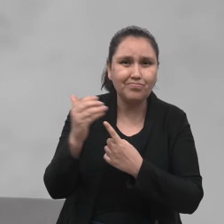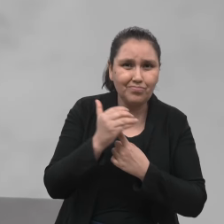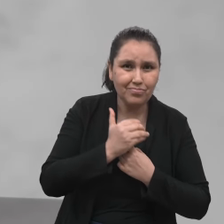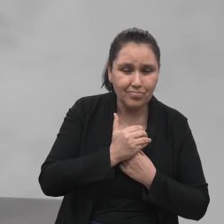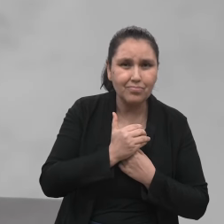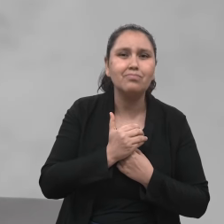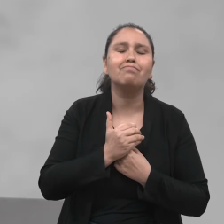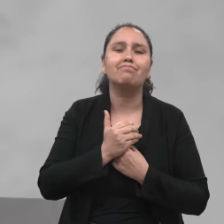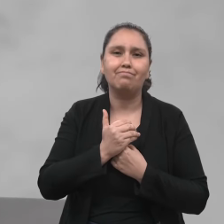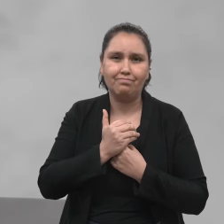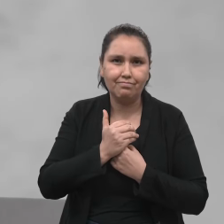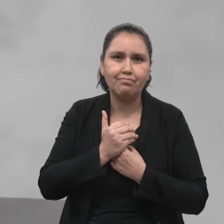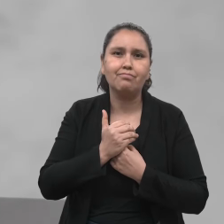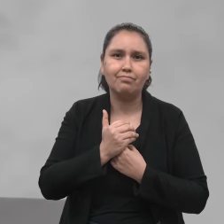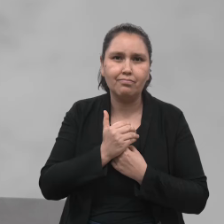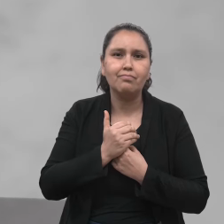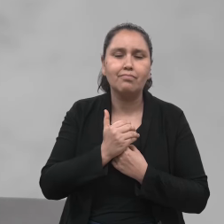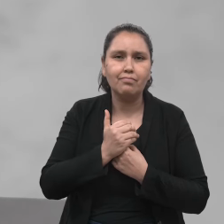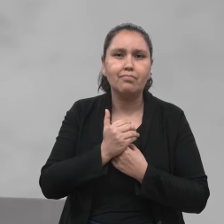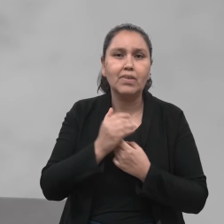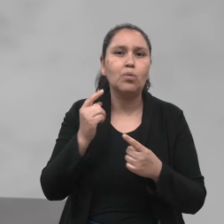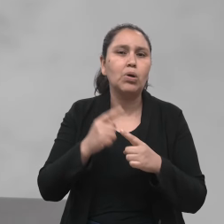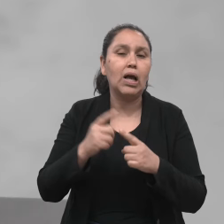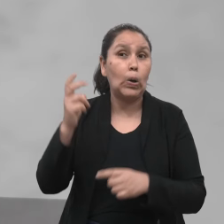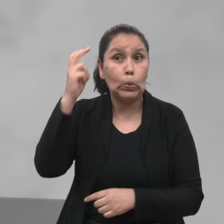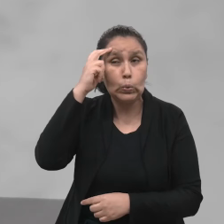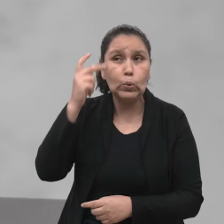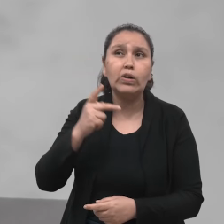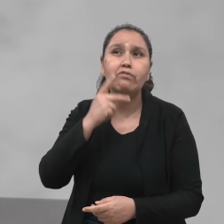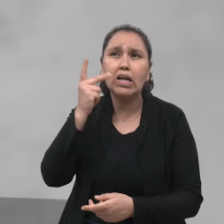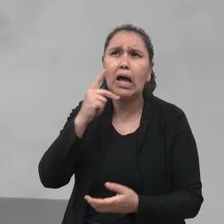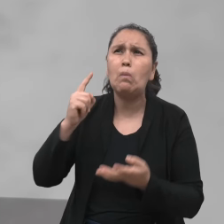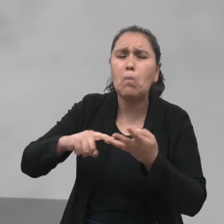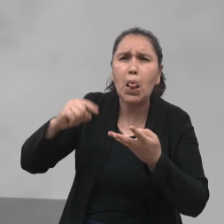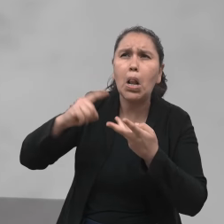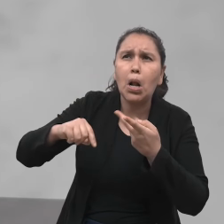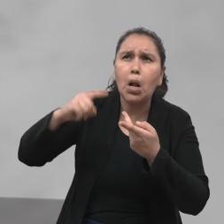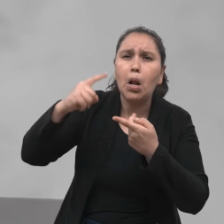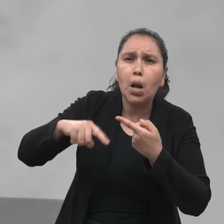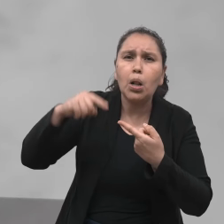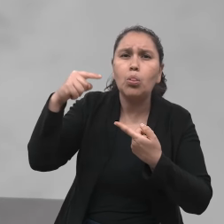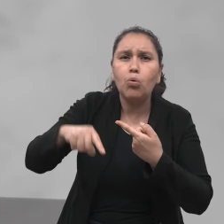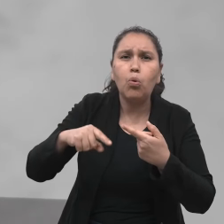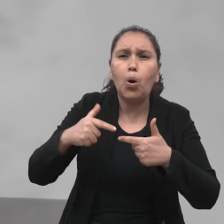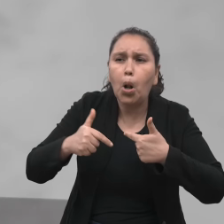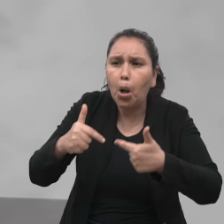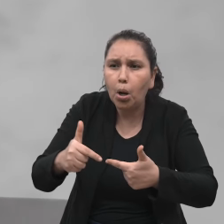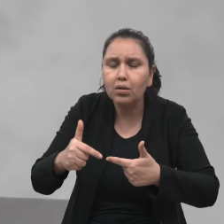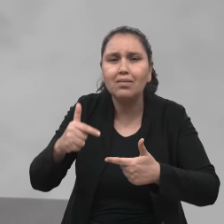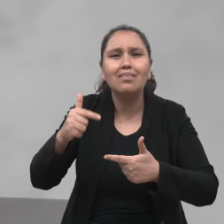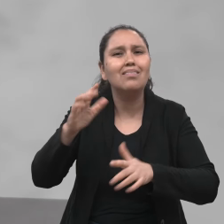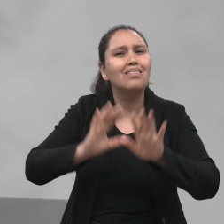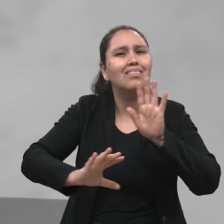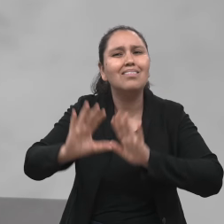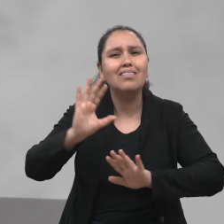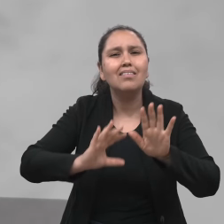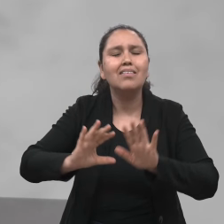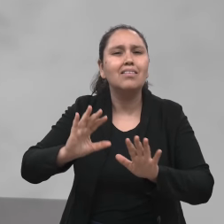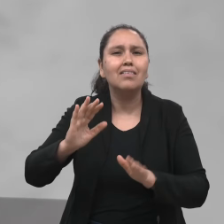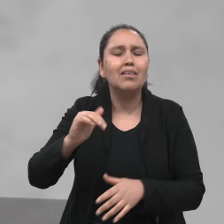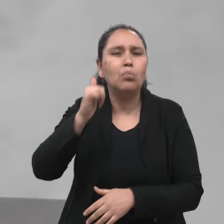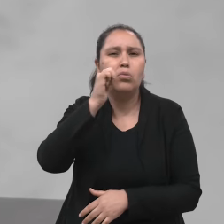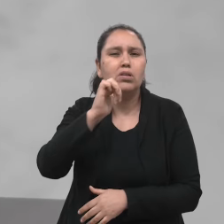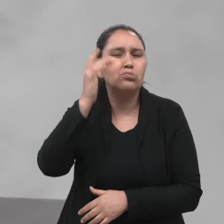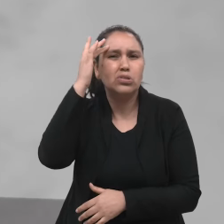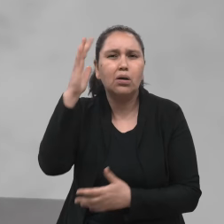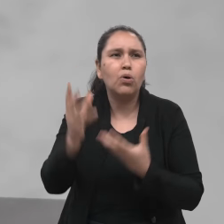não é vitimizar, nossa, já me ajuda 50% no meu trabalho, né? Porque eu acho que existe também essa cultura de você deve fazer assim e vamos fazer assado, então pega as tuas coisas. A mulher